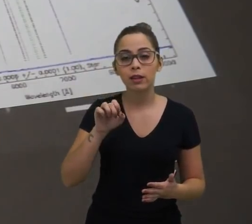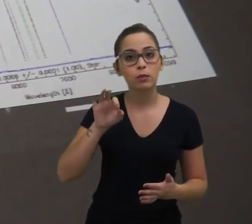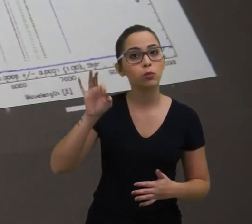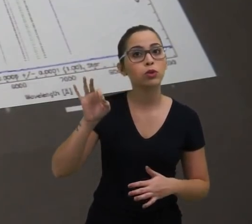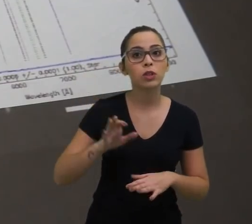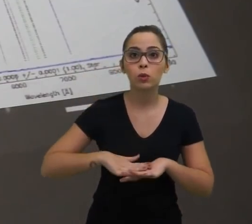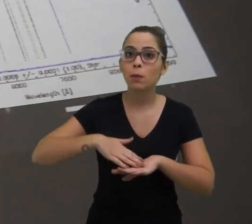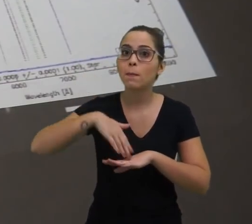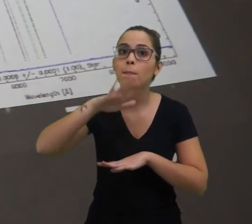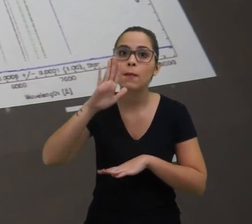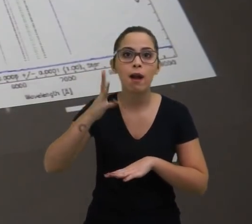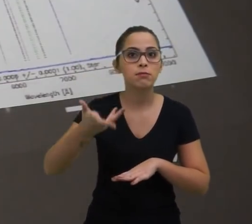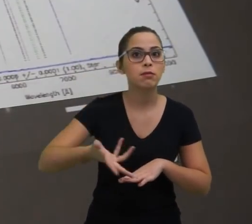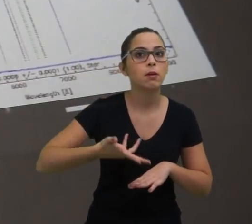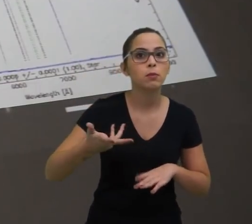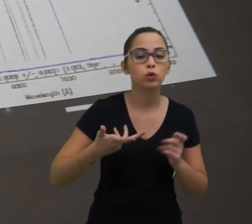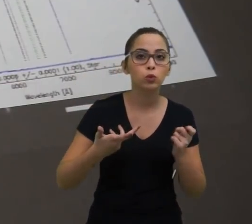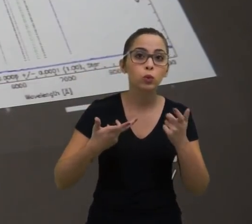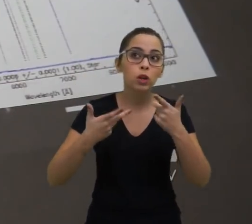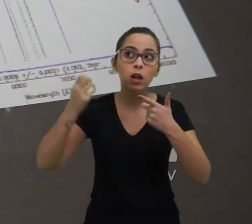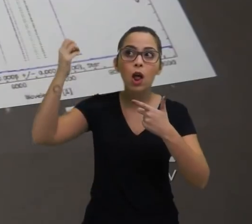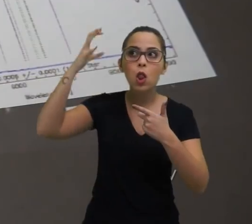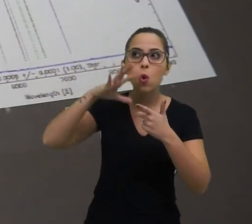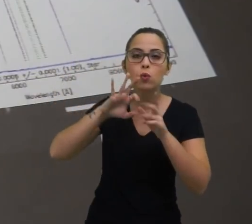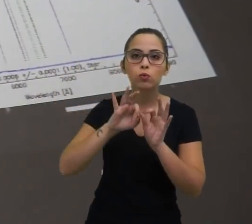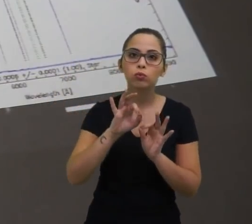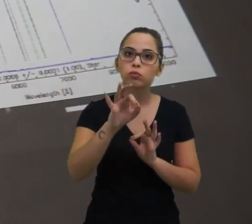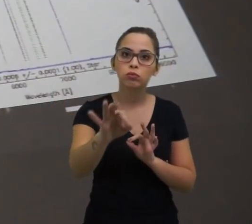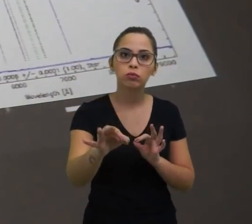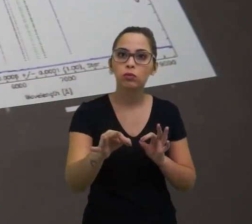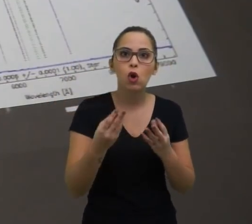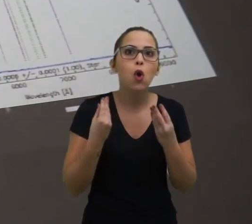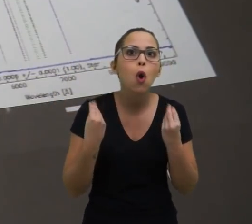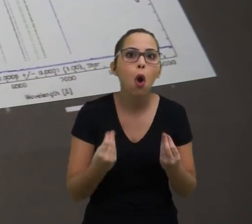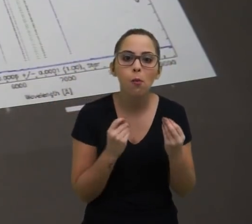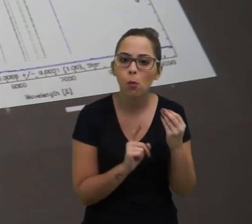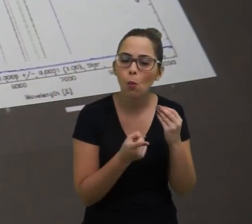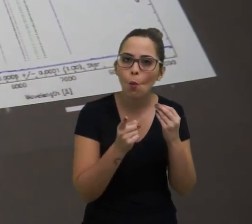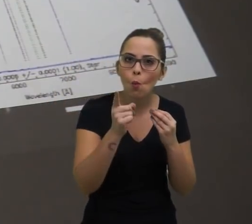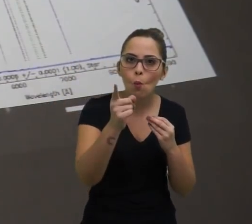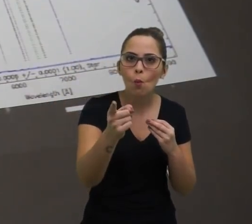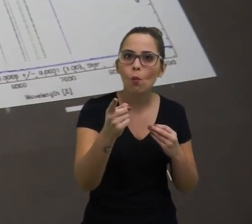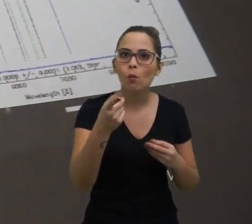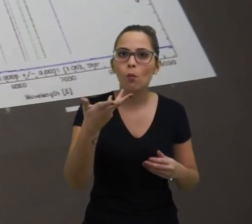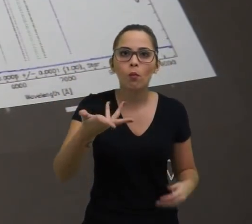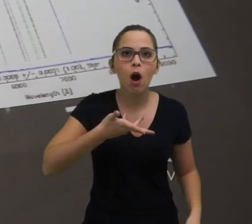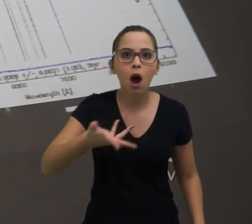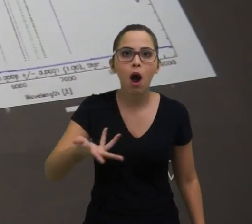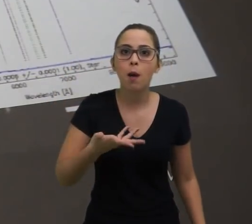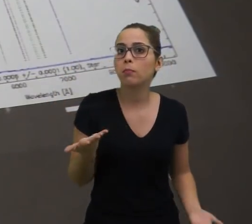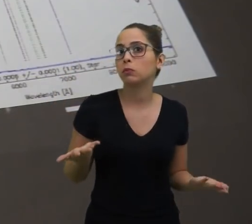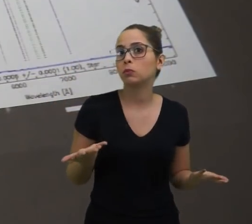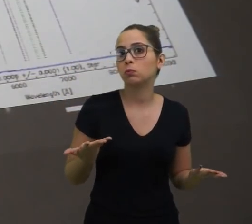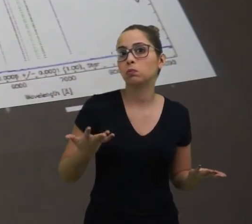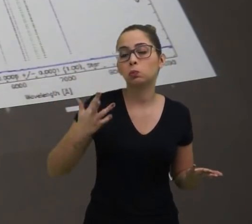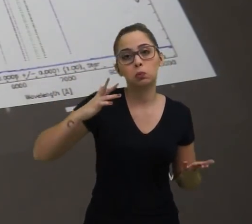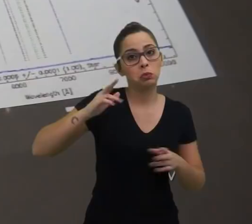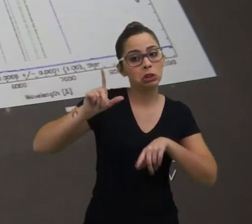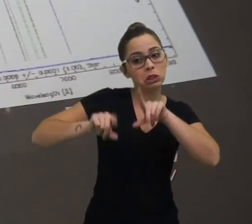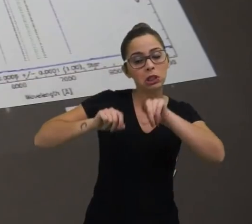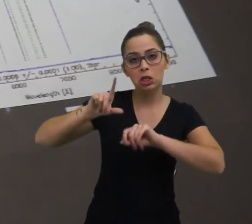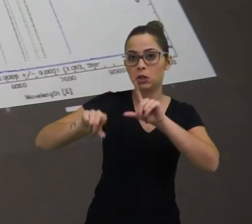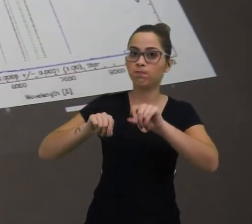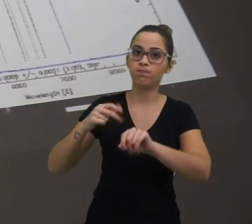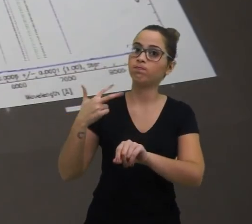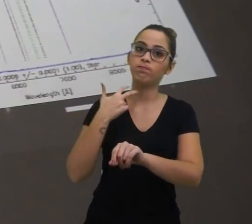ser um objeto muito distante, porque o único modo de explicar isso é se ele estivesse longe da gente e esse afastamento é a